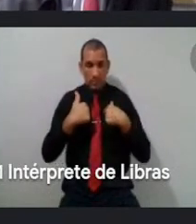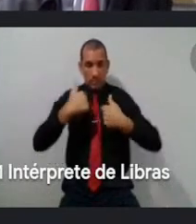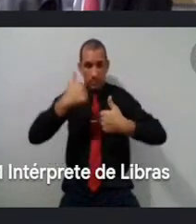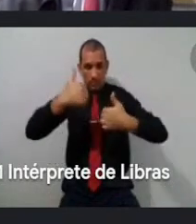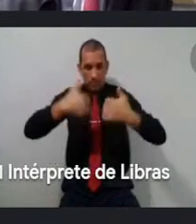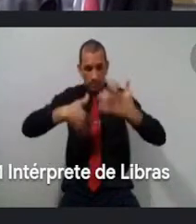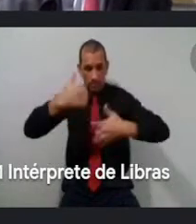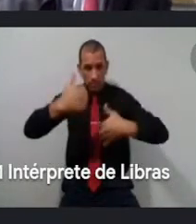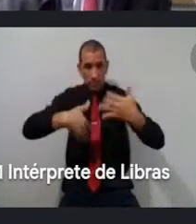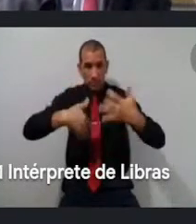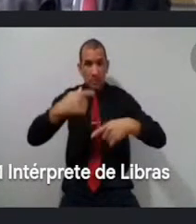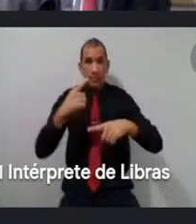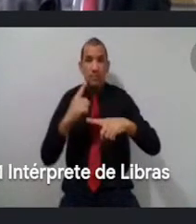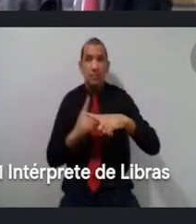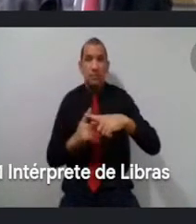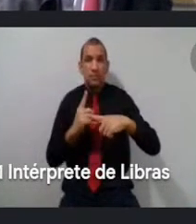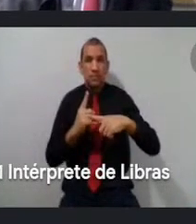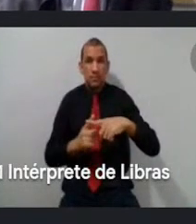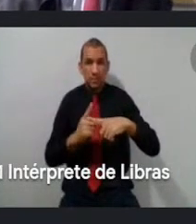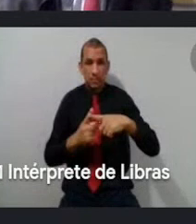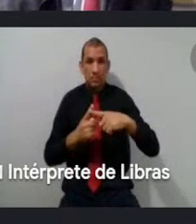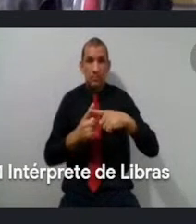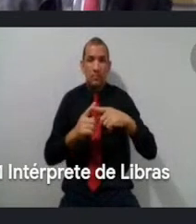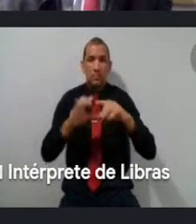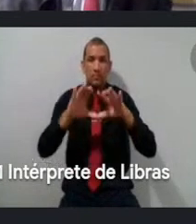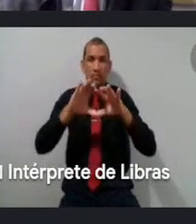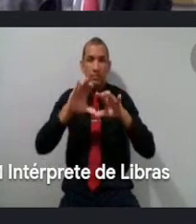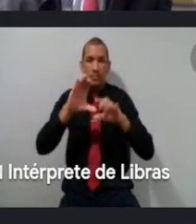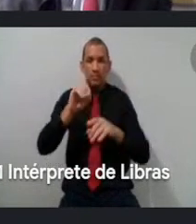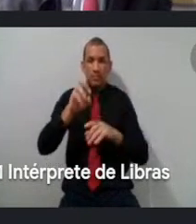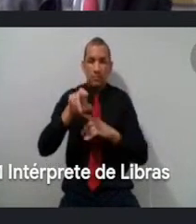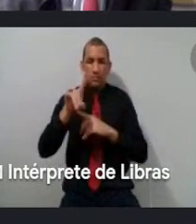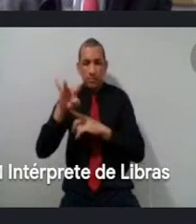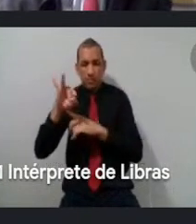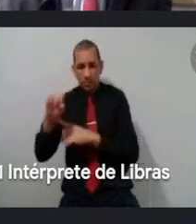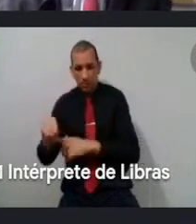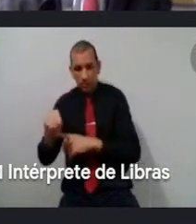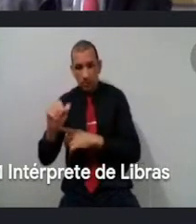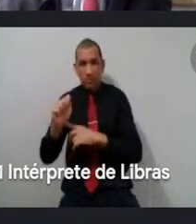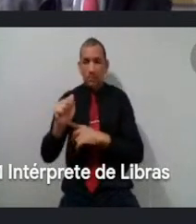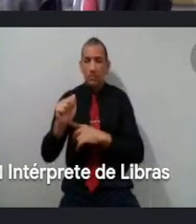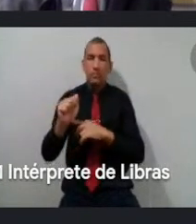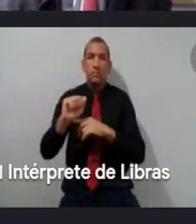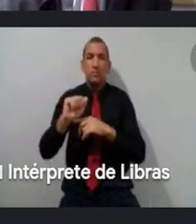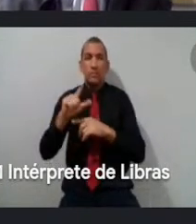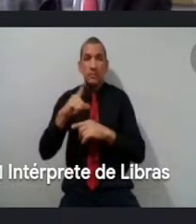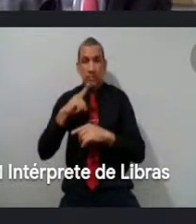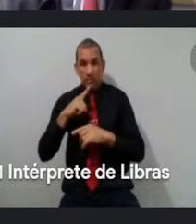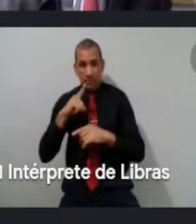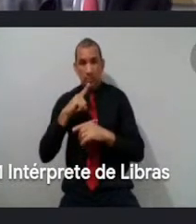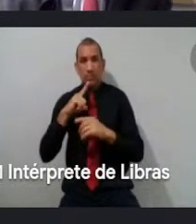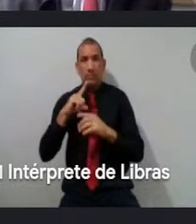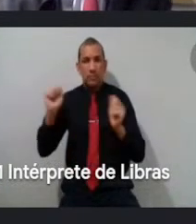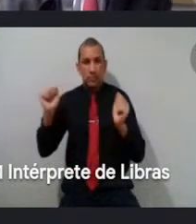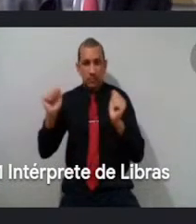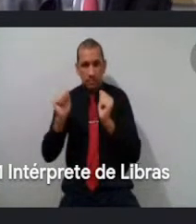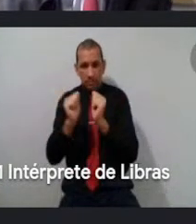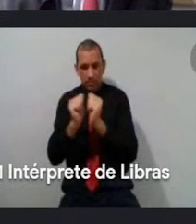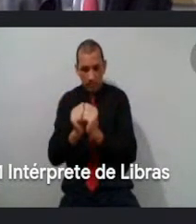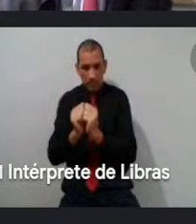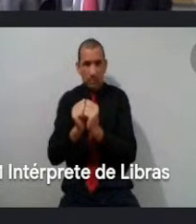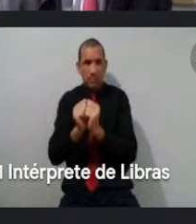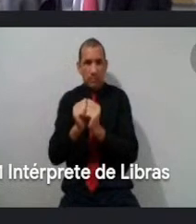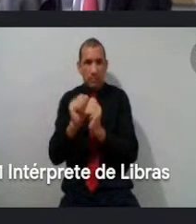considerações que é curta é Corregedoria da sua composição teve participação nessa